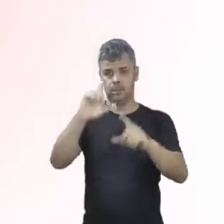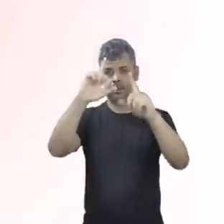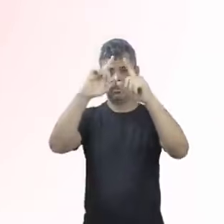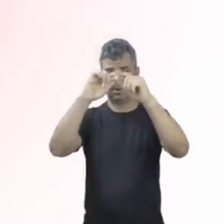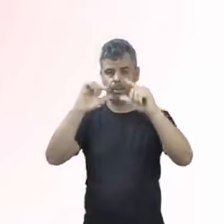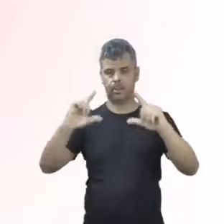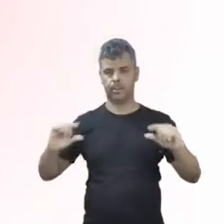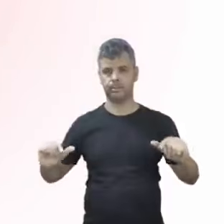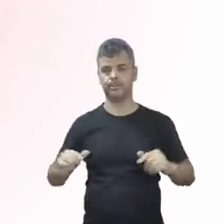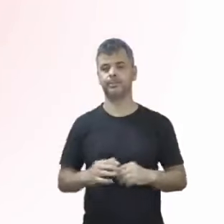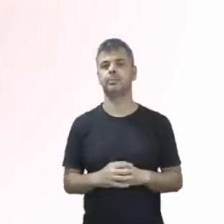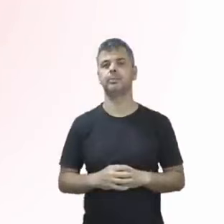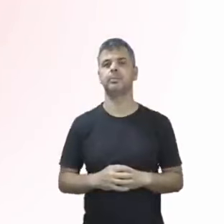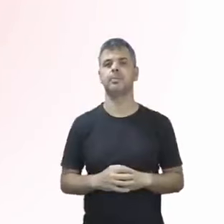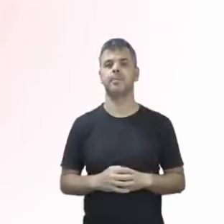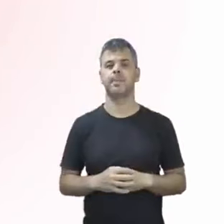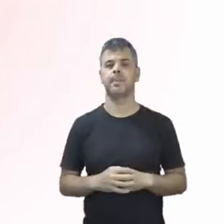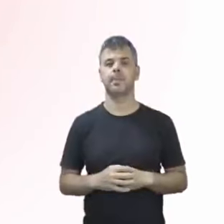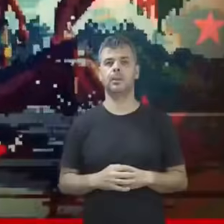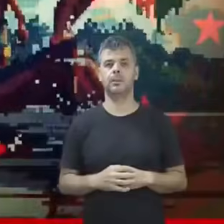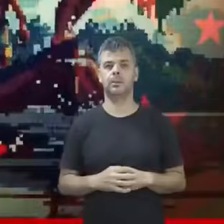uma estrela.